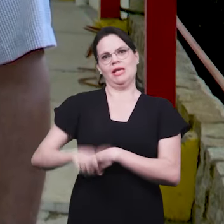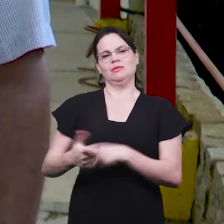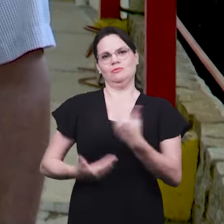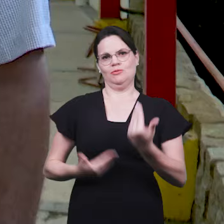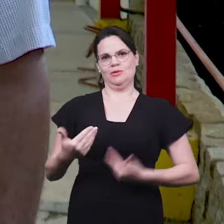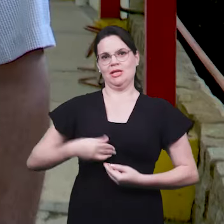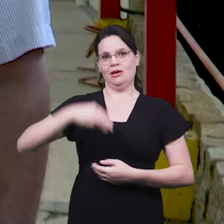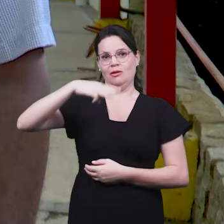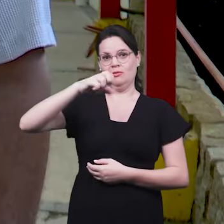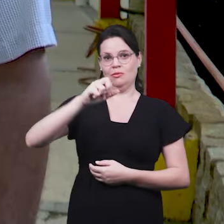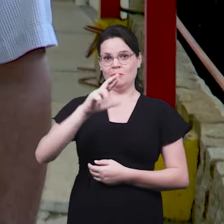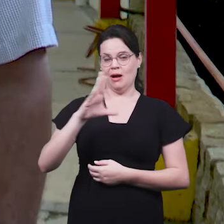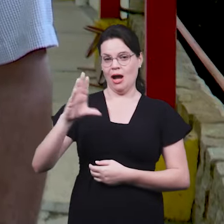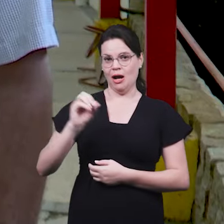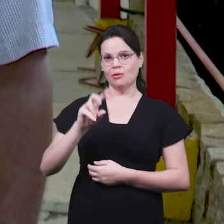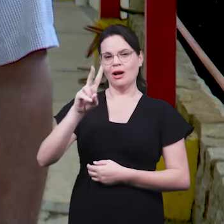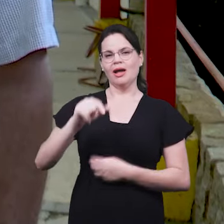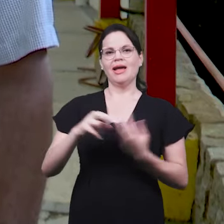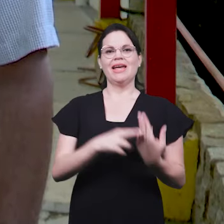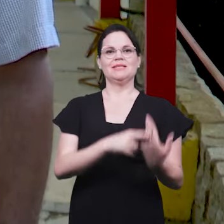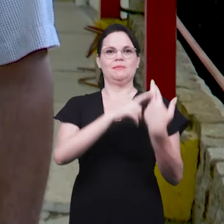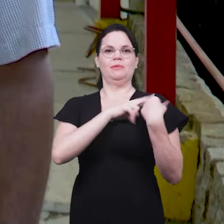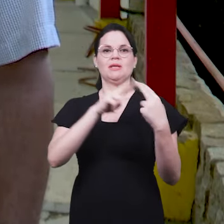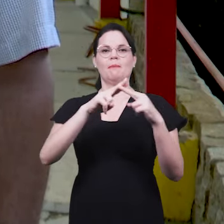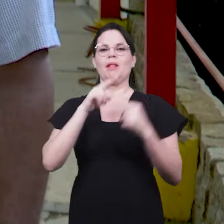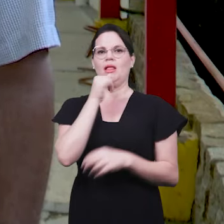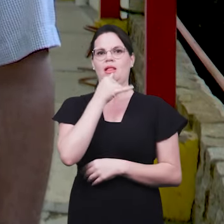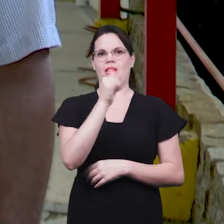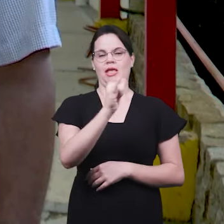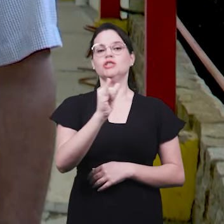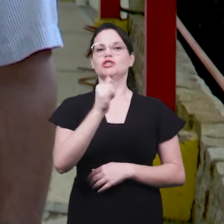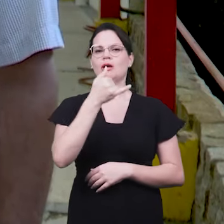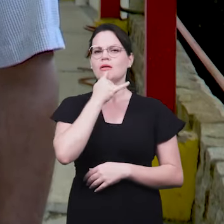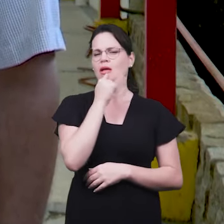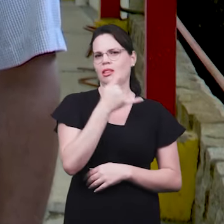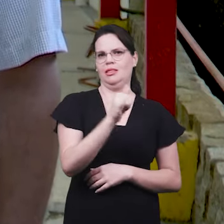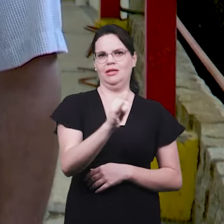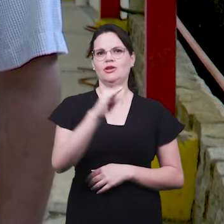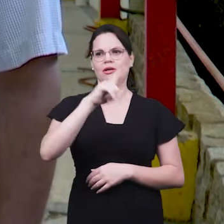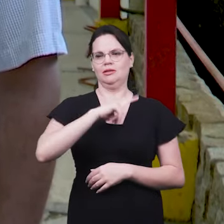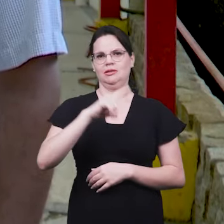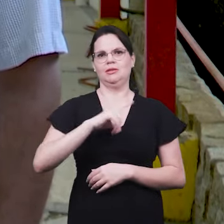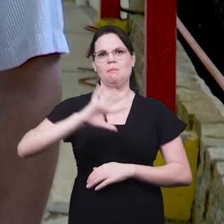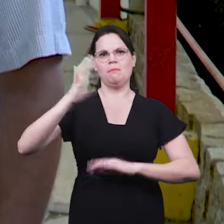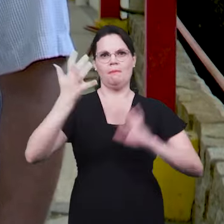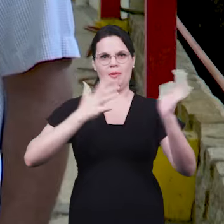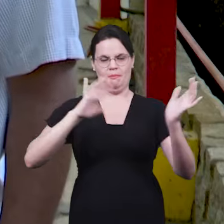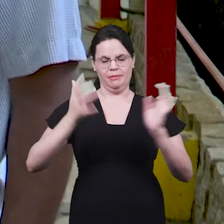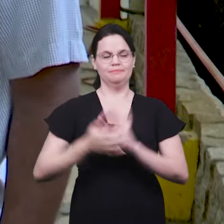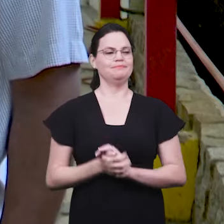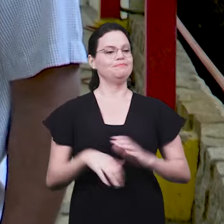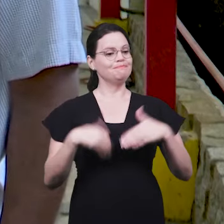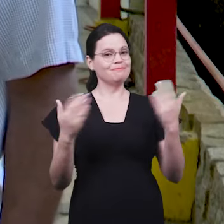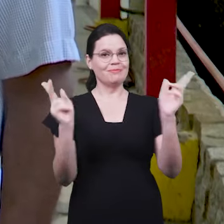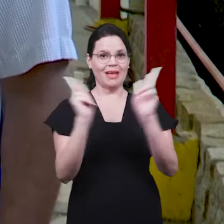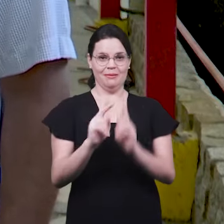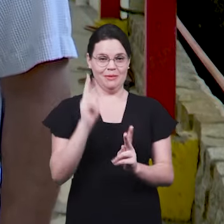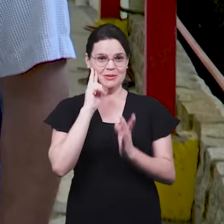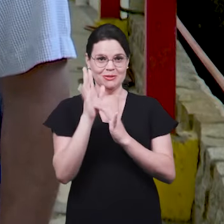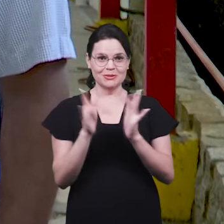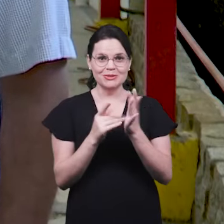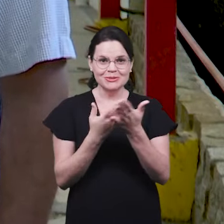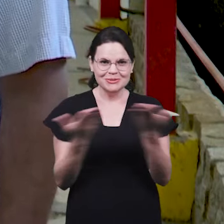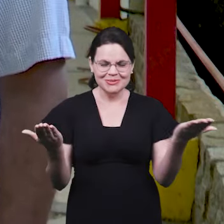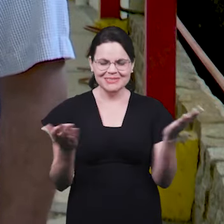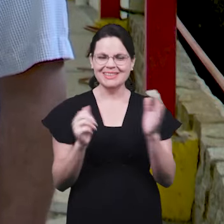é responsável técnico pelas fontes de energias renováveis. Marco Aurélio, a paz do Senhor Jesus. A paz do Senhor, Cláudia.